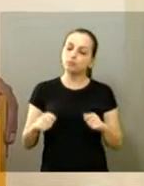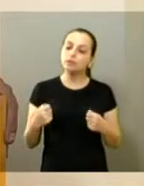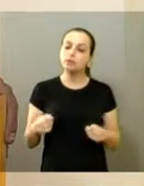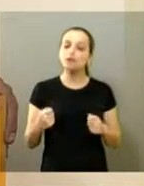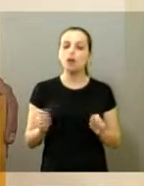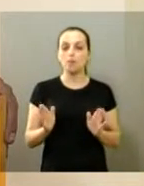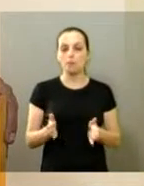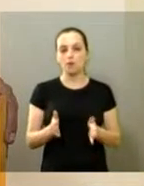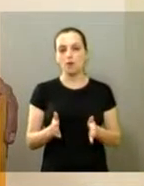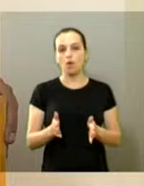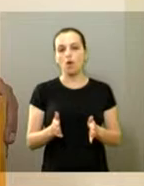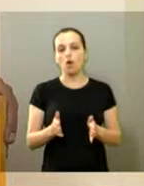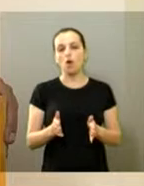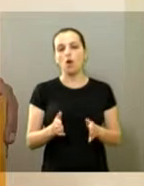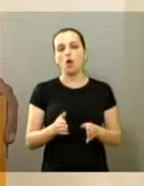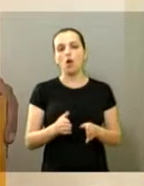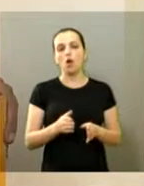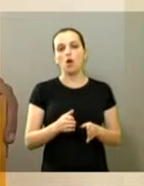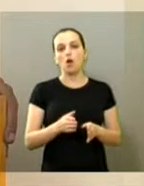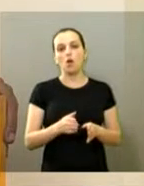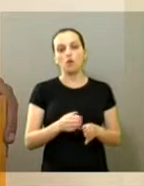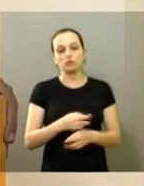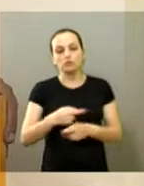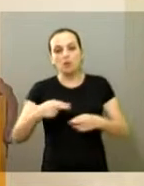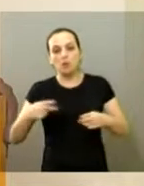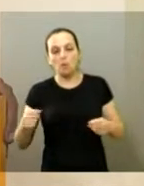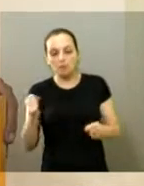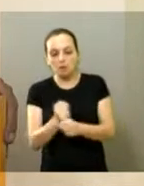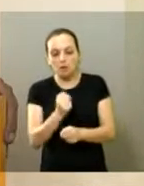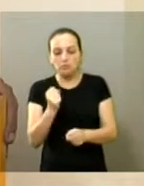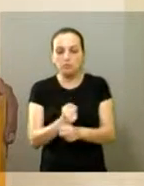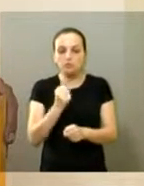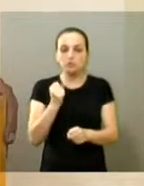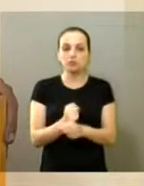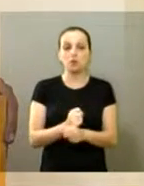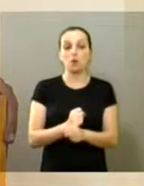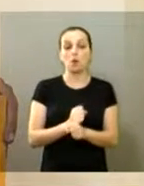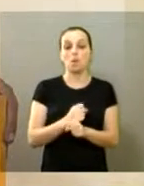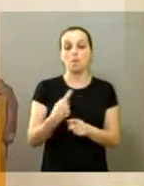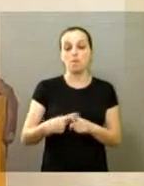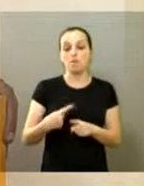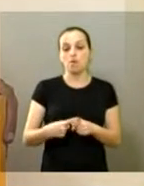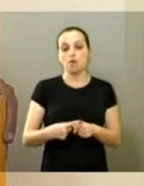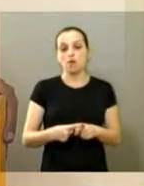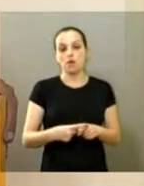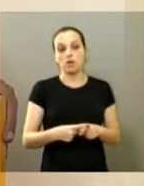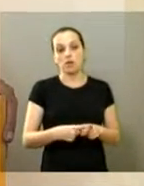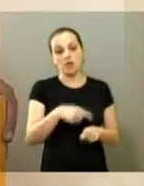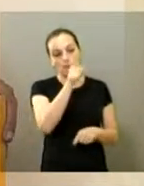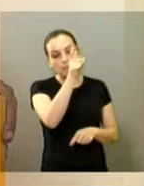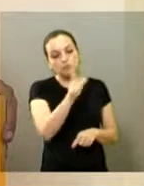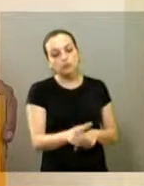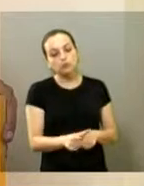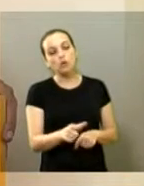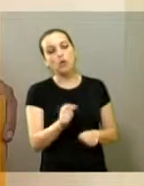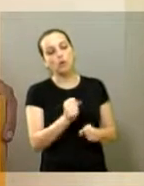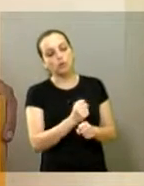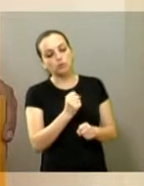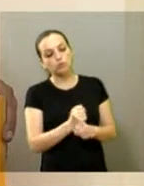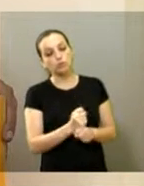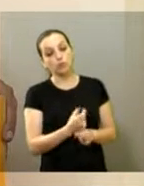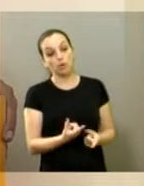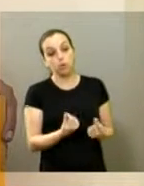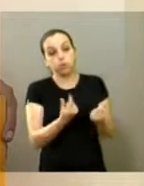né? Tijolo, cal, cimento, ferro, porque a mão de obra que hoje é o mais caro, e